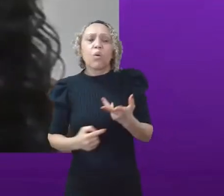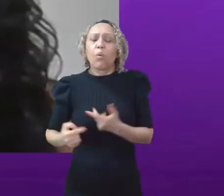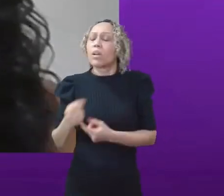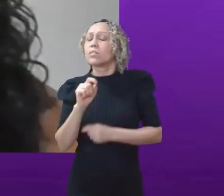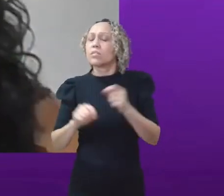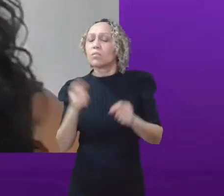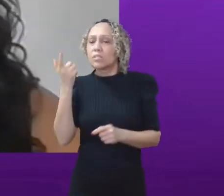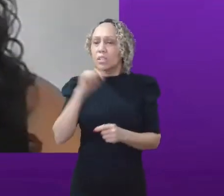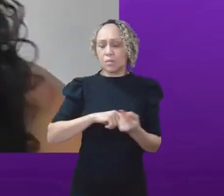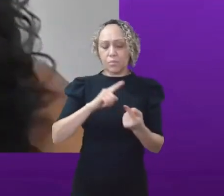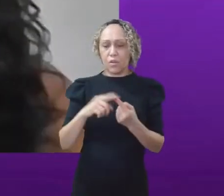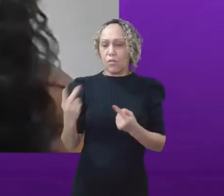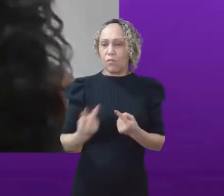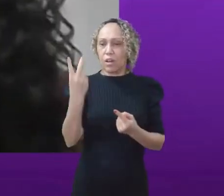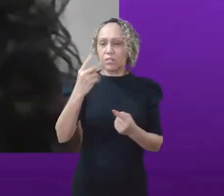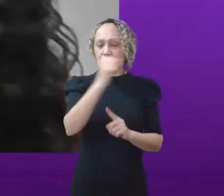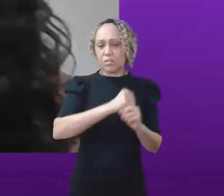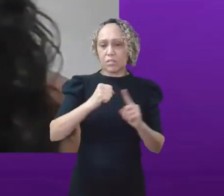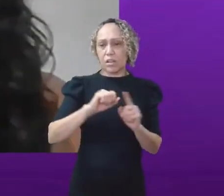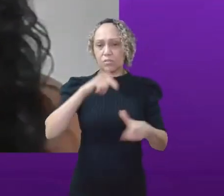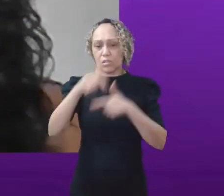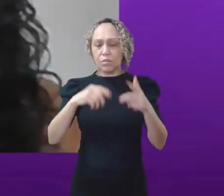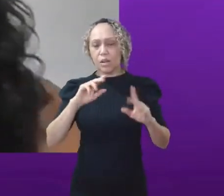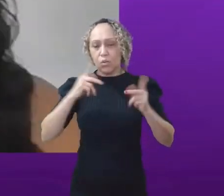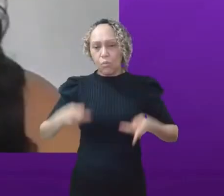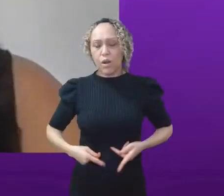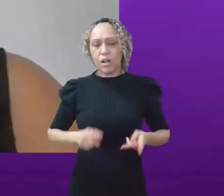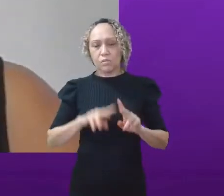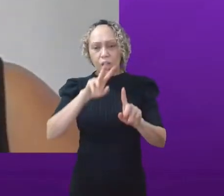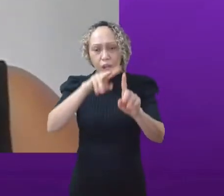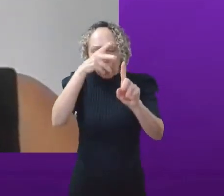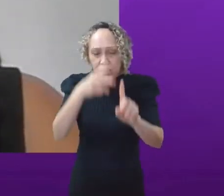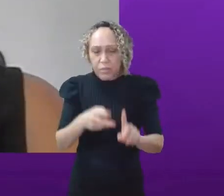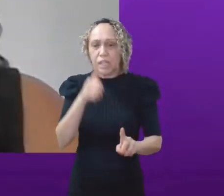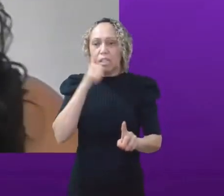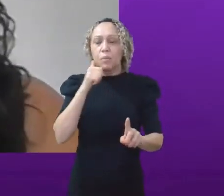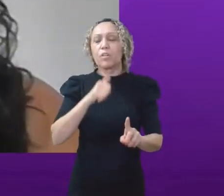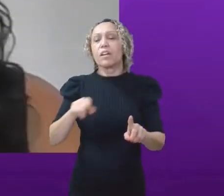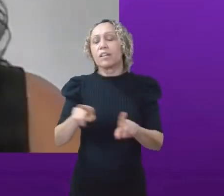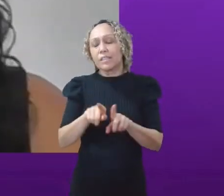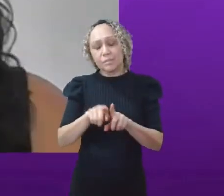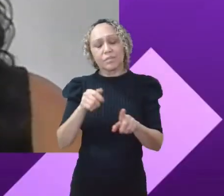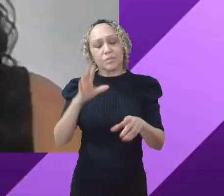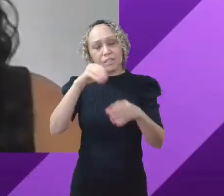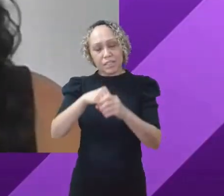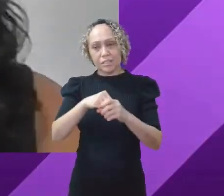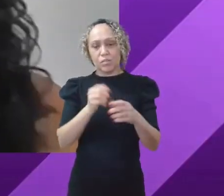Valorização social do trabalho humano, o reconhecimento da mulher e do feminino numa economia fundada na